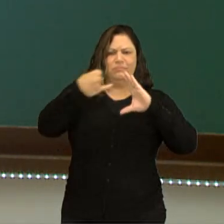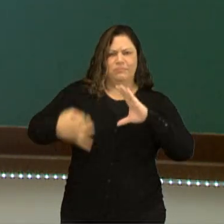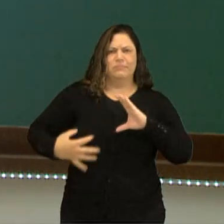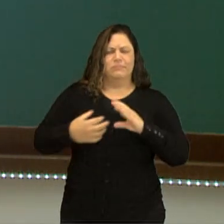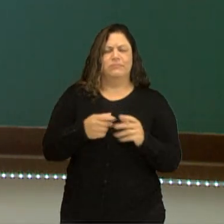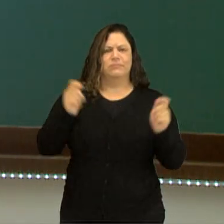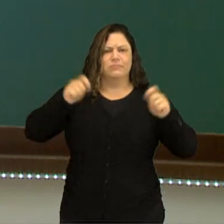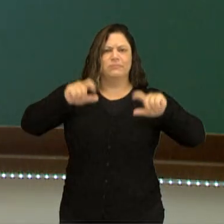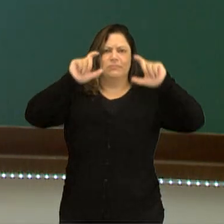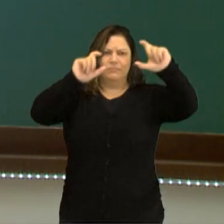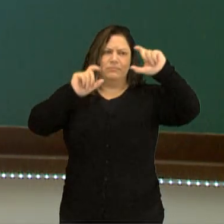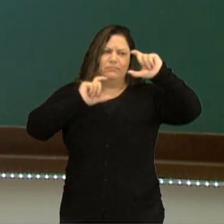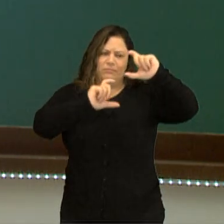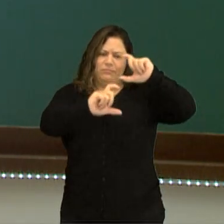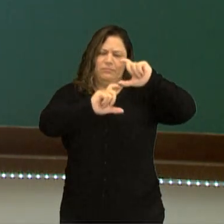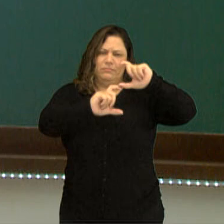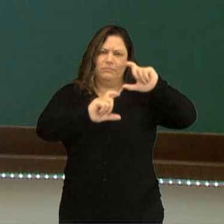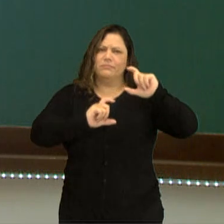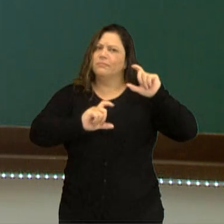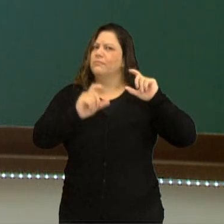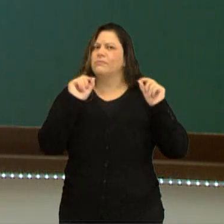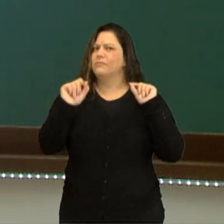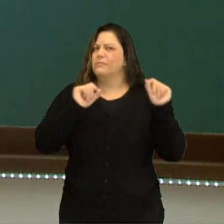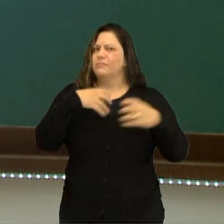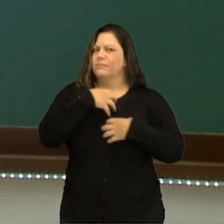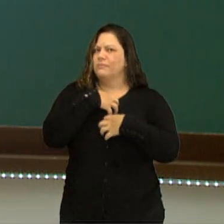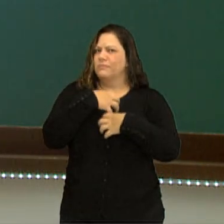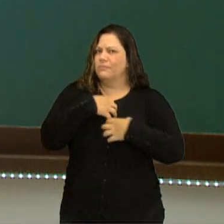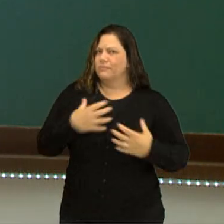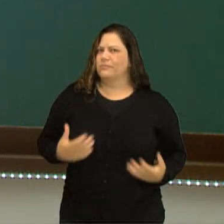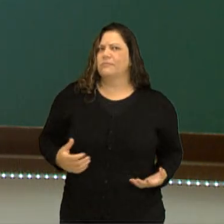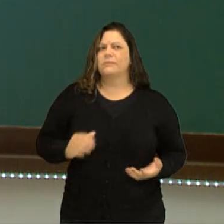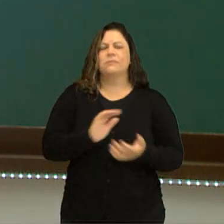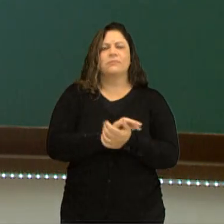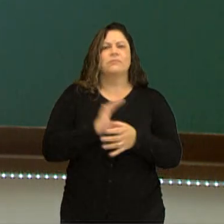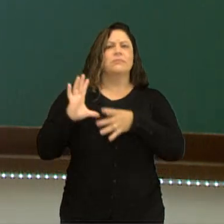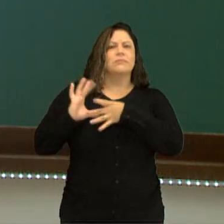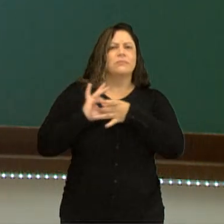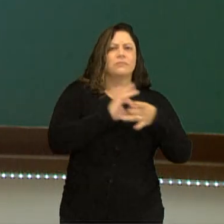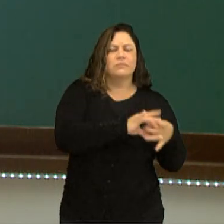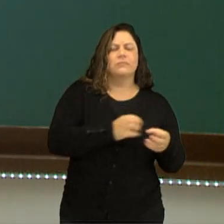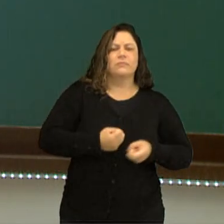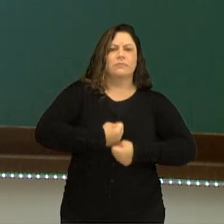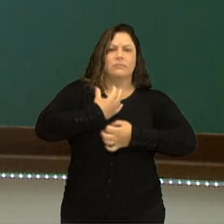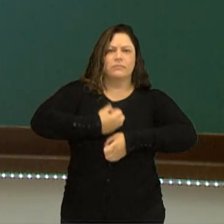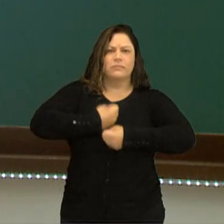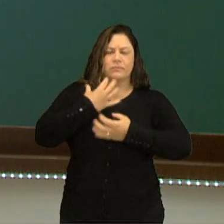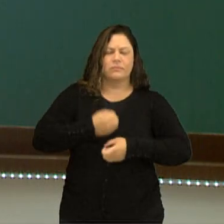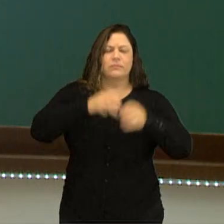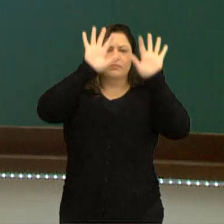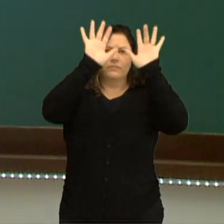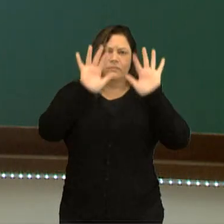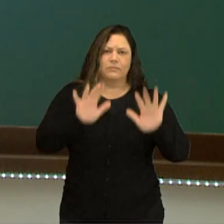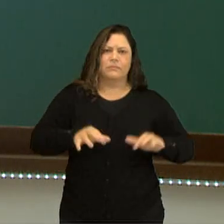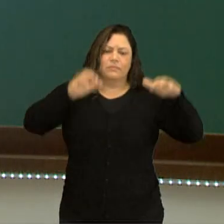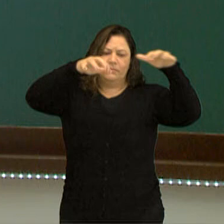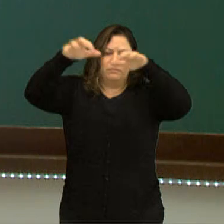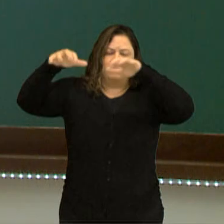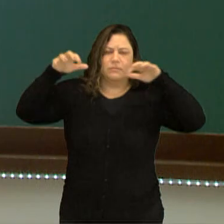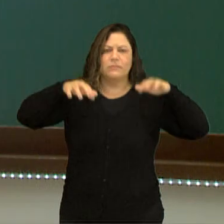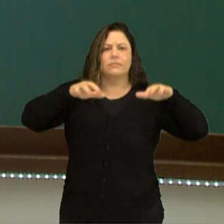essa estrofe, esse eu lírico, esses sentimentos? No contexto do poema, a chuva e a cortina